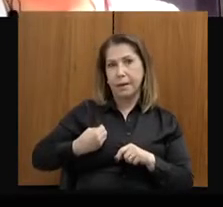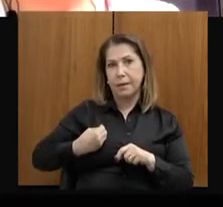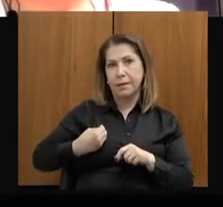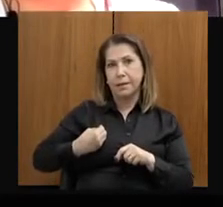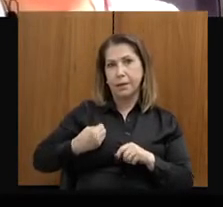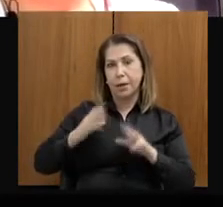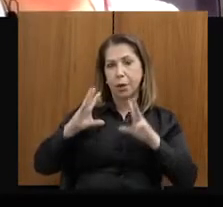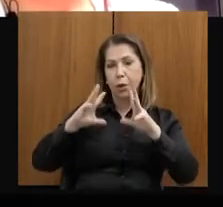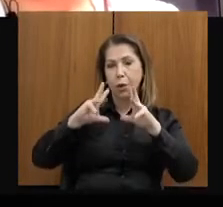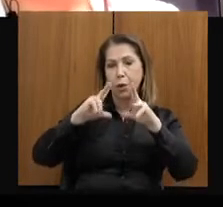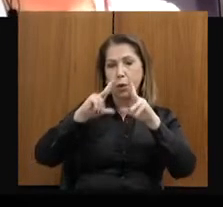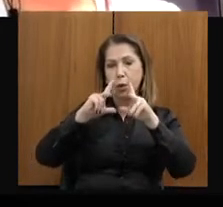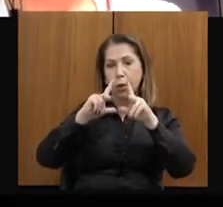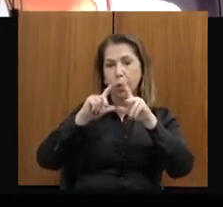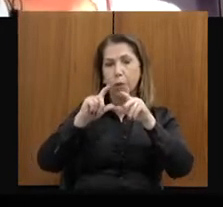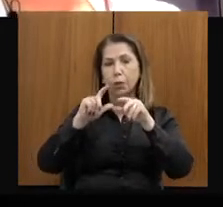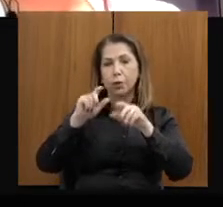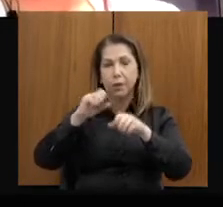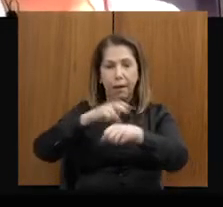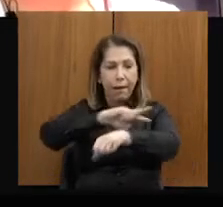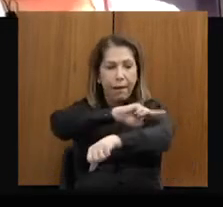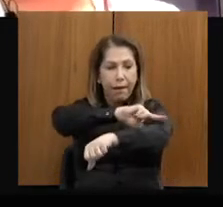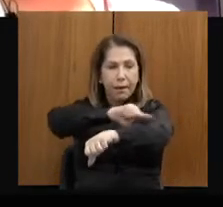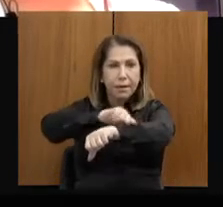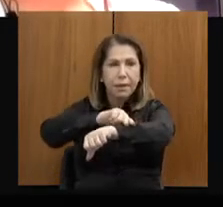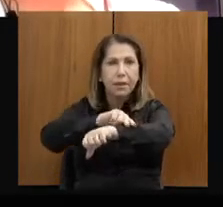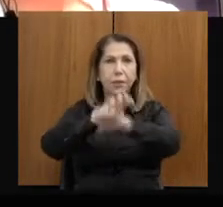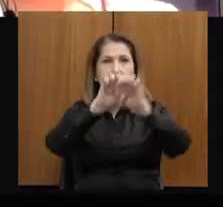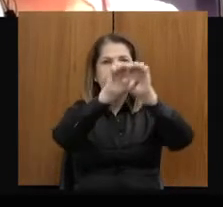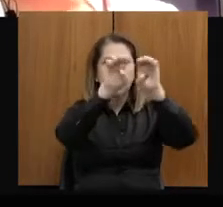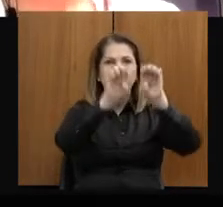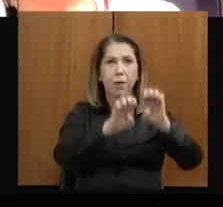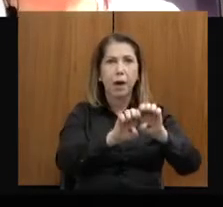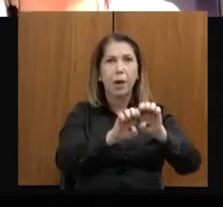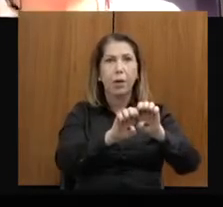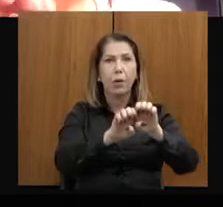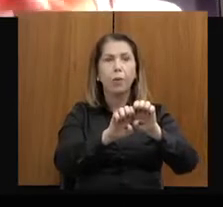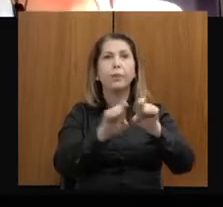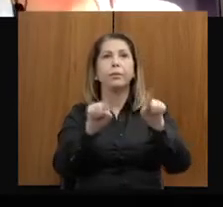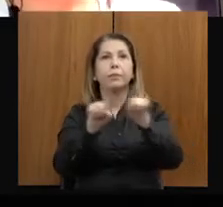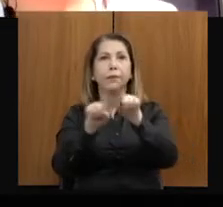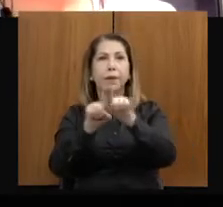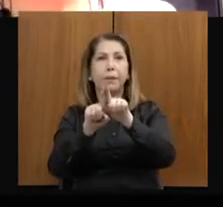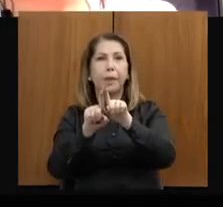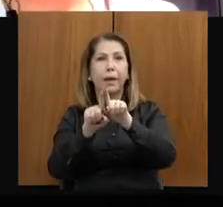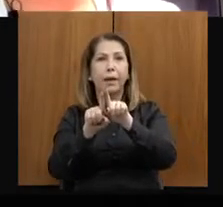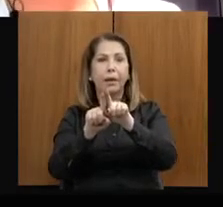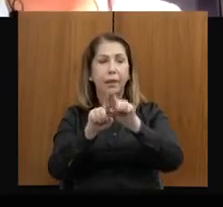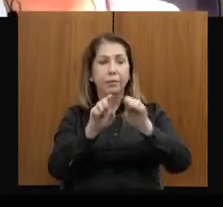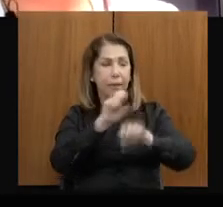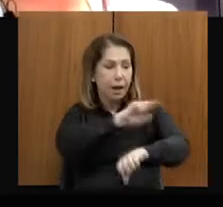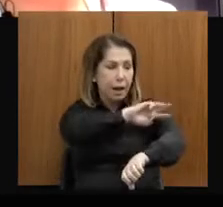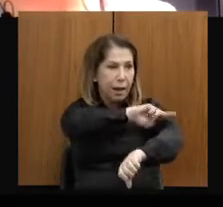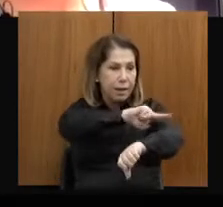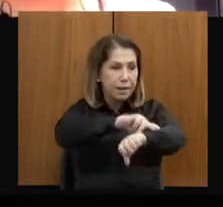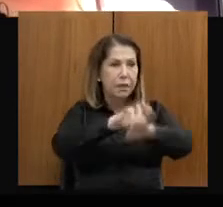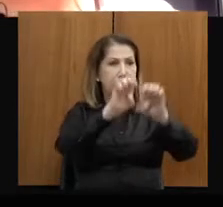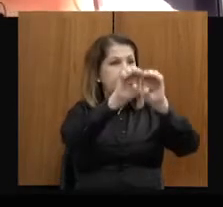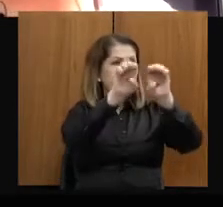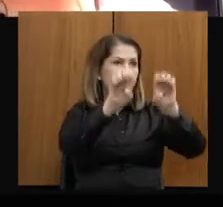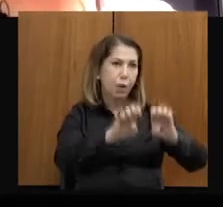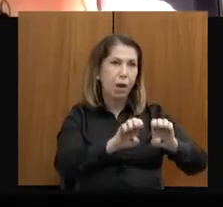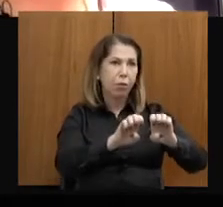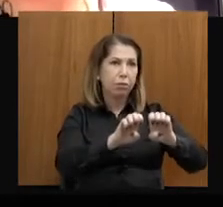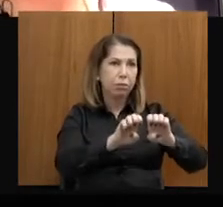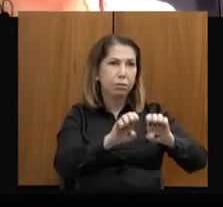todos os intentos né do racismo estrutural que Não para né o racismo estrutural esmalte paz